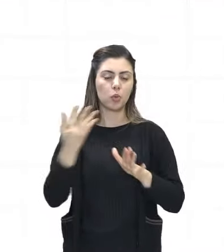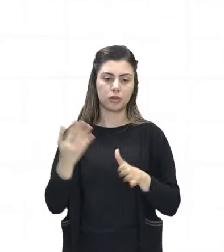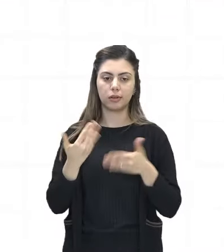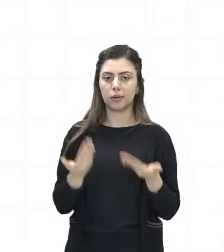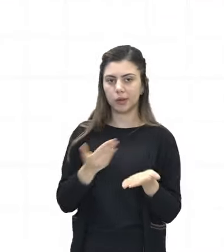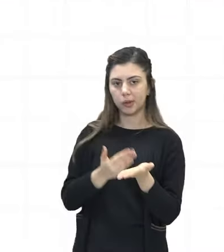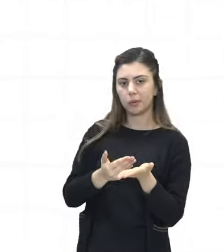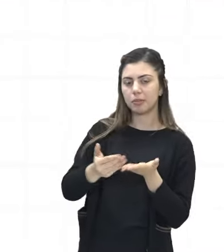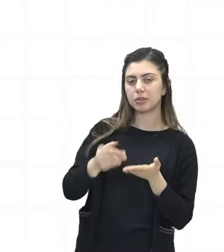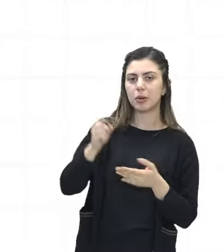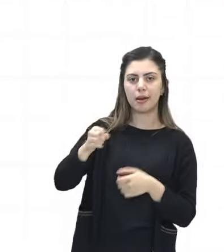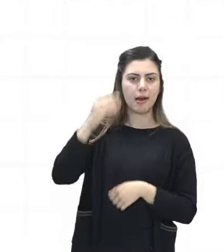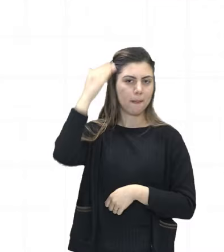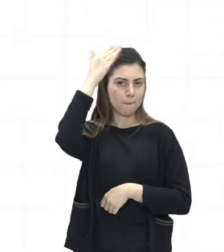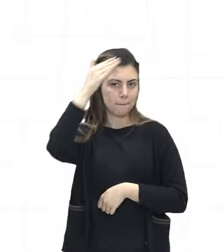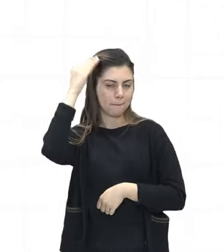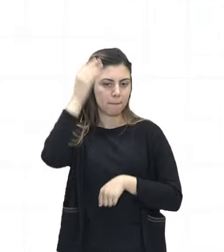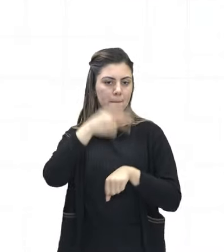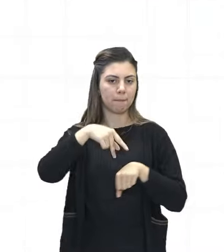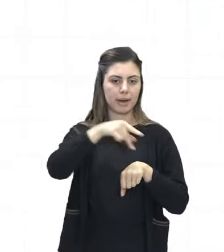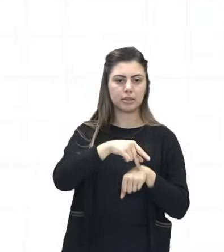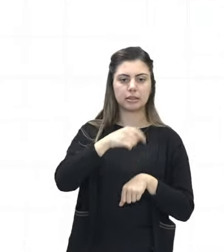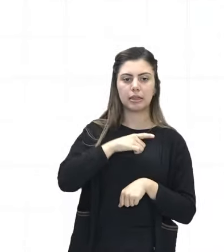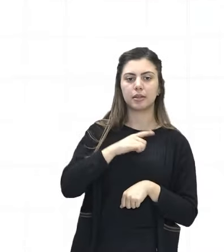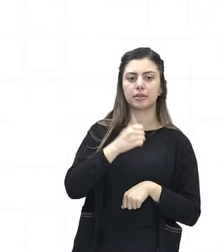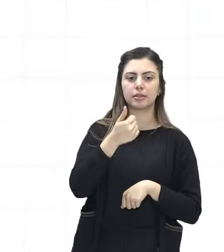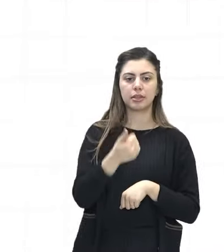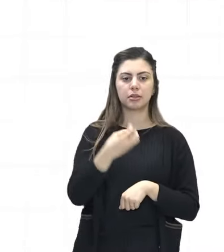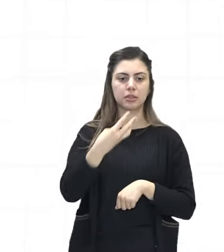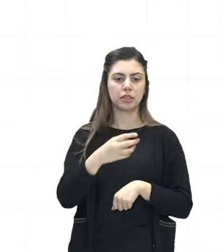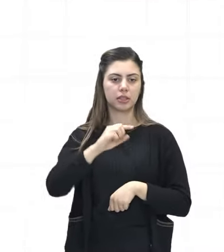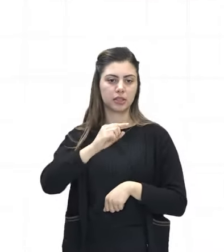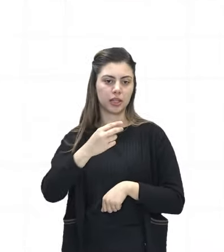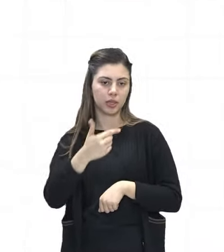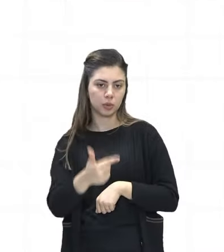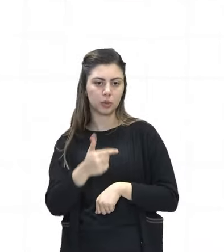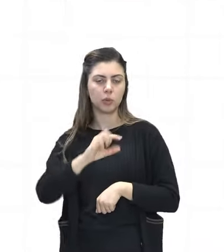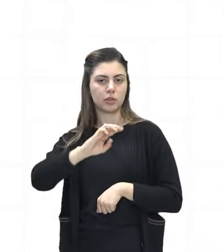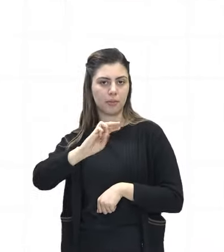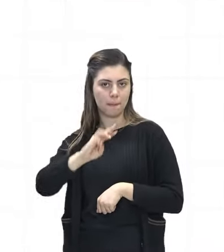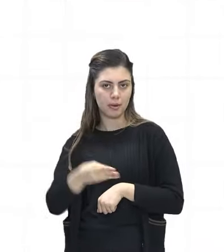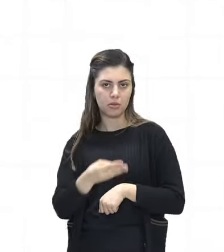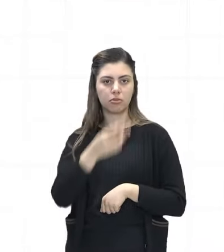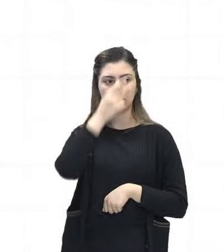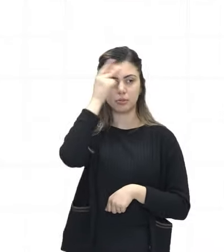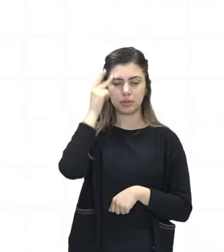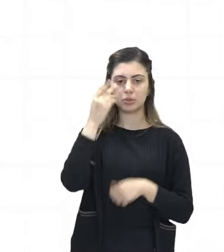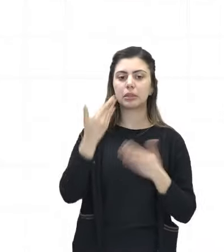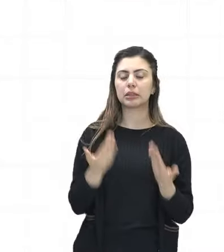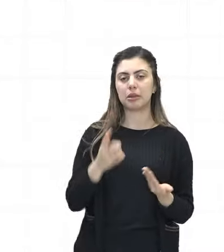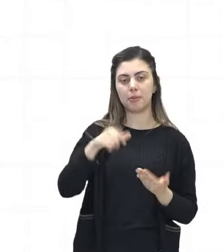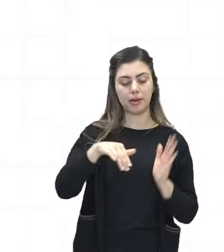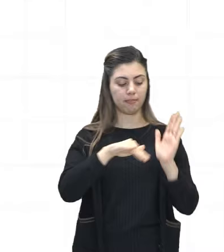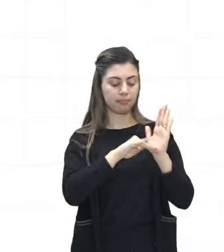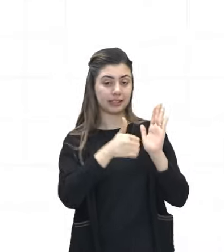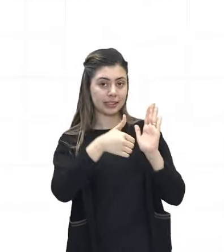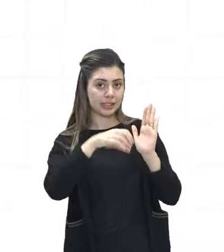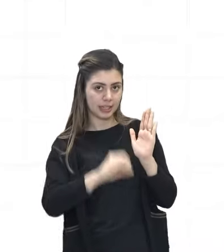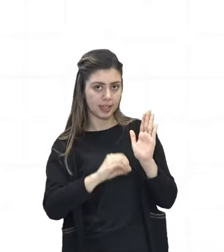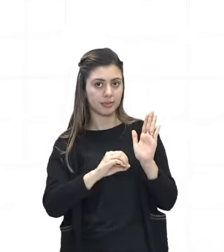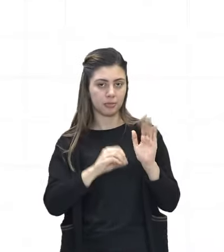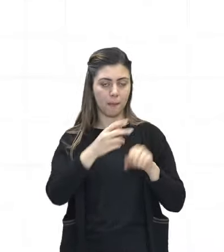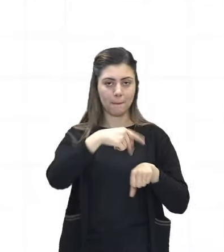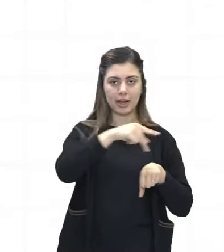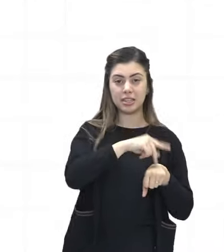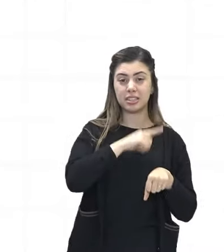que tem ali um pouco mais de 132 milhões eh de habitantes é o 10º país mais populoso do mundo